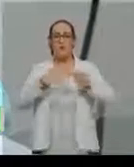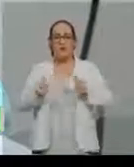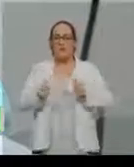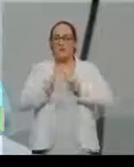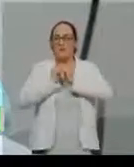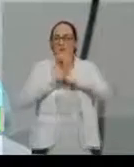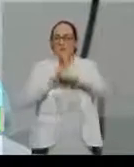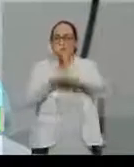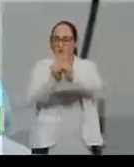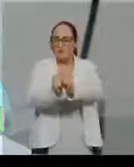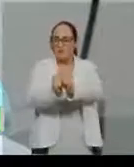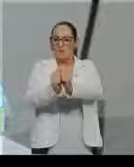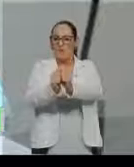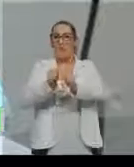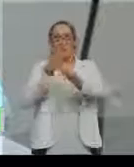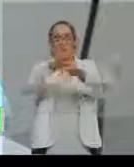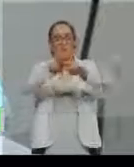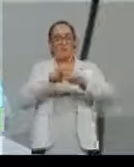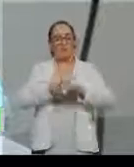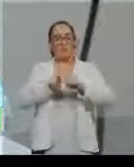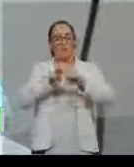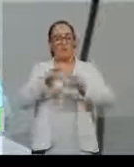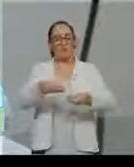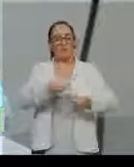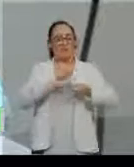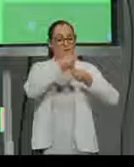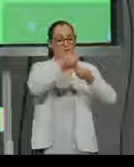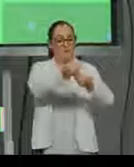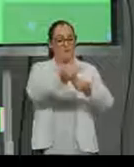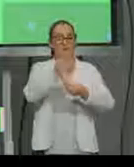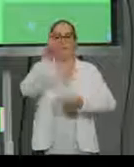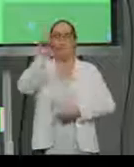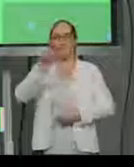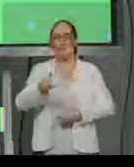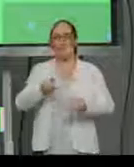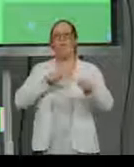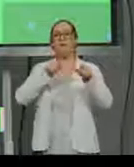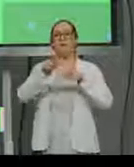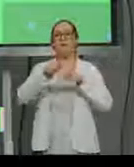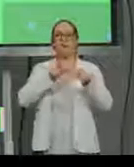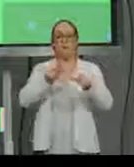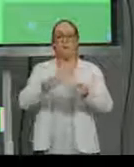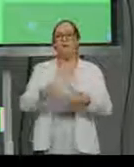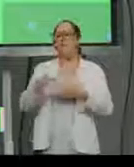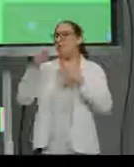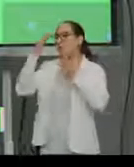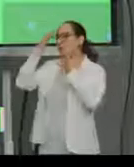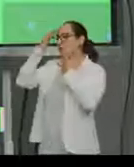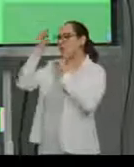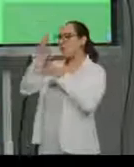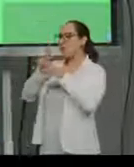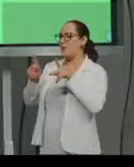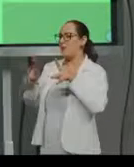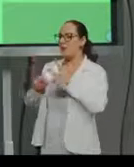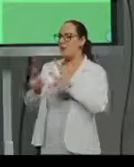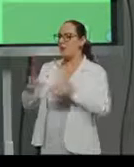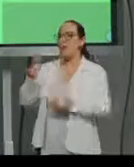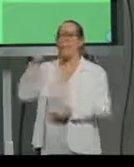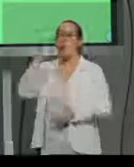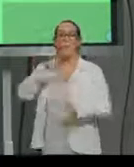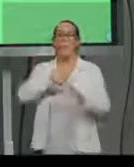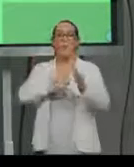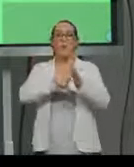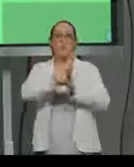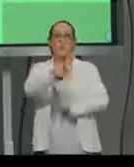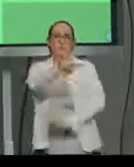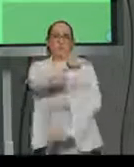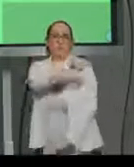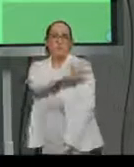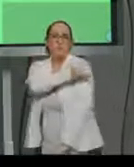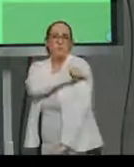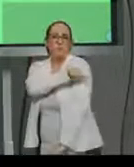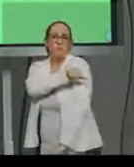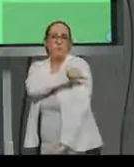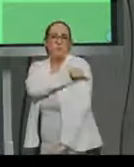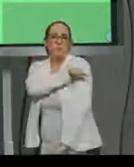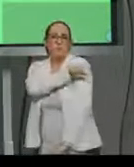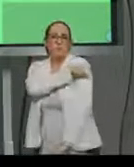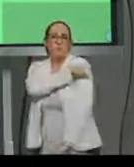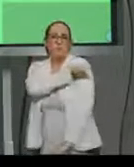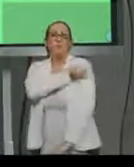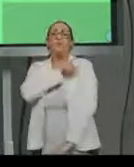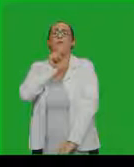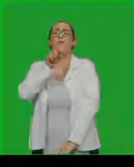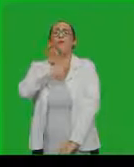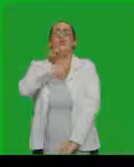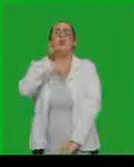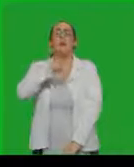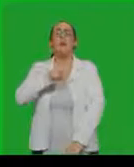concessão desses direitos trabalhistas. Obrigada, professora Vivi. A nossa próxima dúvida agora é uma dúvida de 9º ano. O